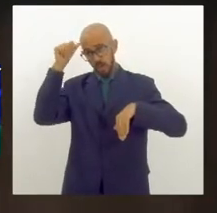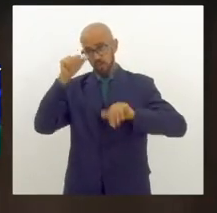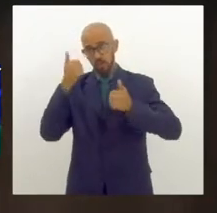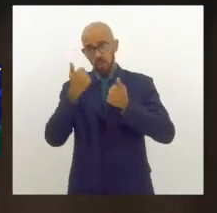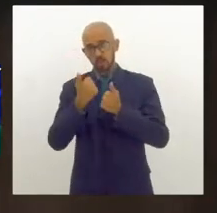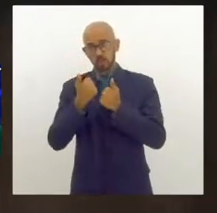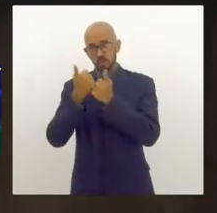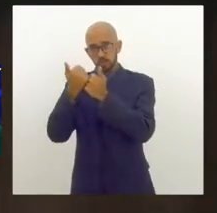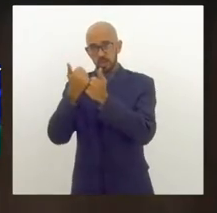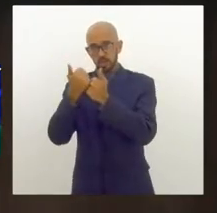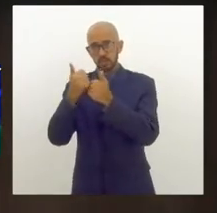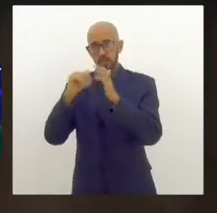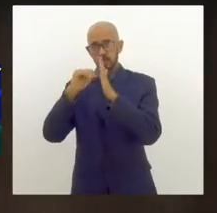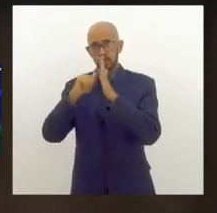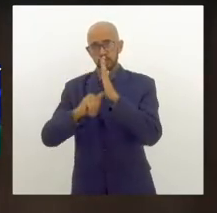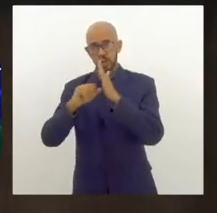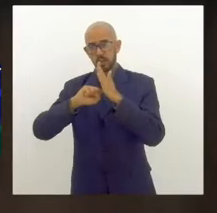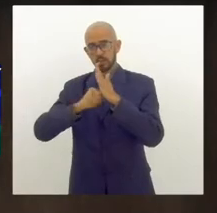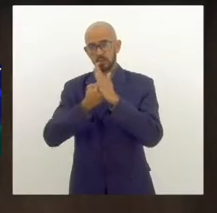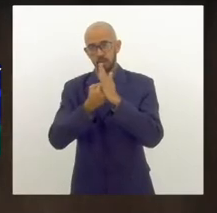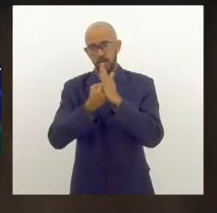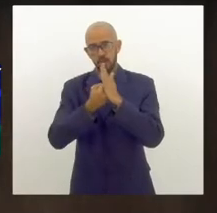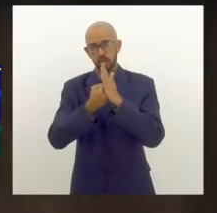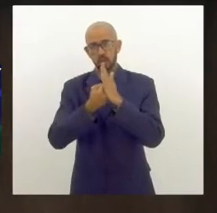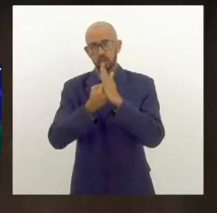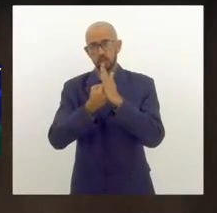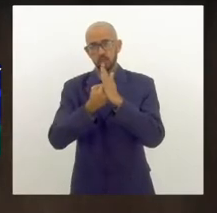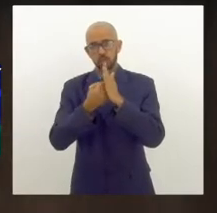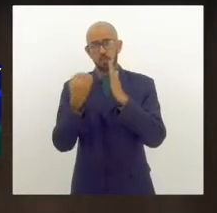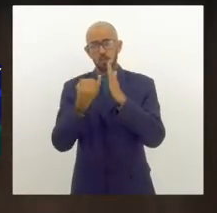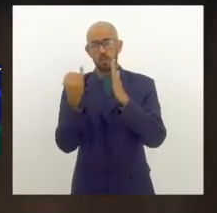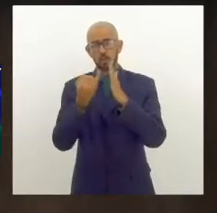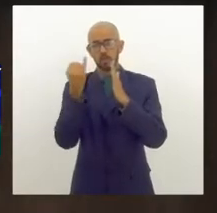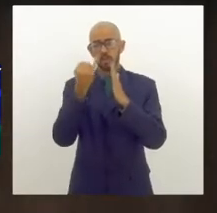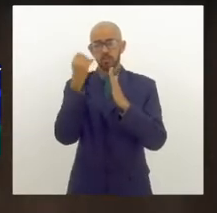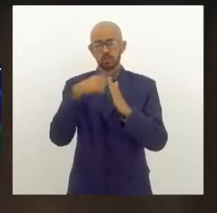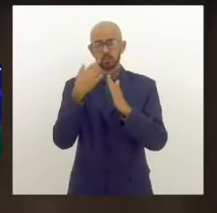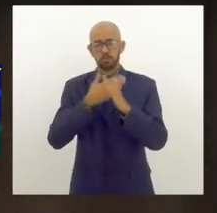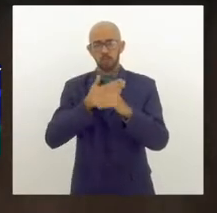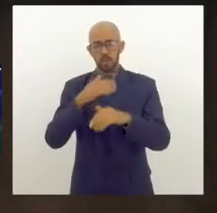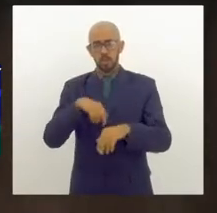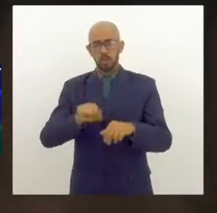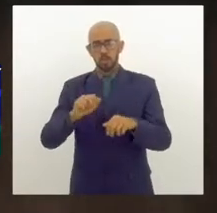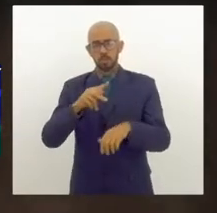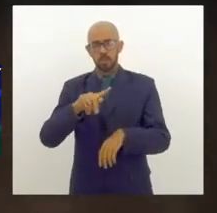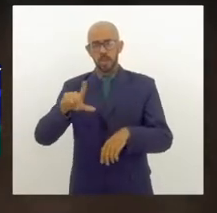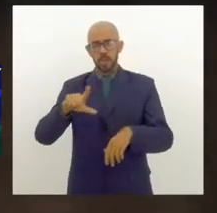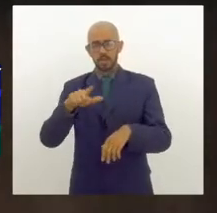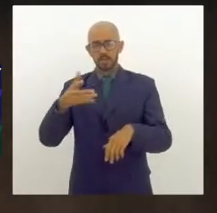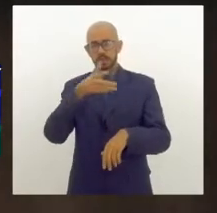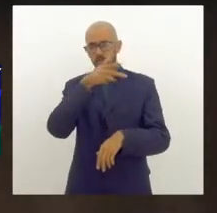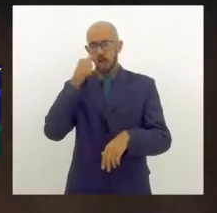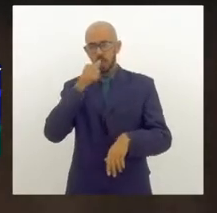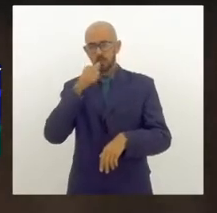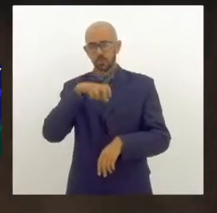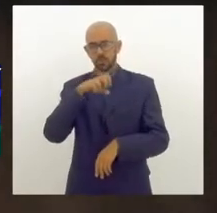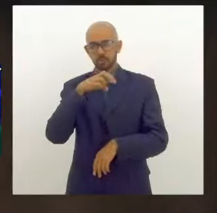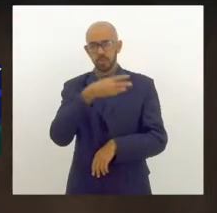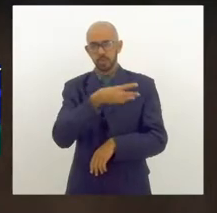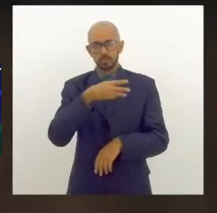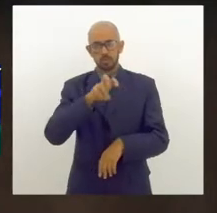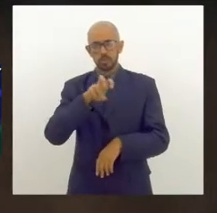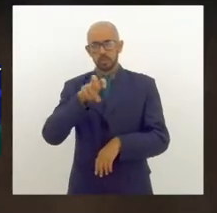ajudasse a gente na derrubada do veto tão importante do nosso projeto de lei, que salva os 3.500 empregos